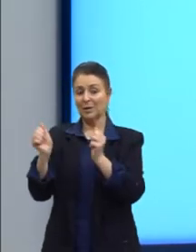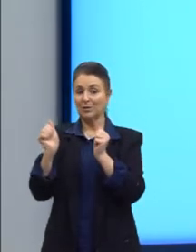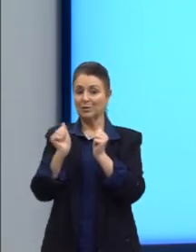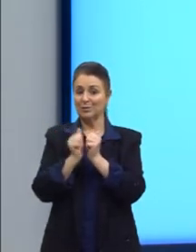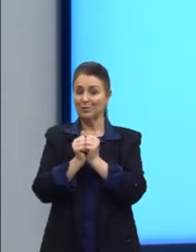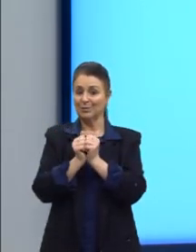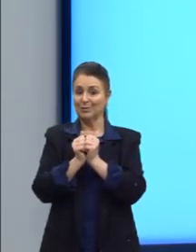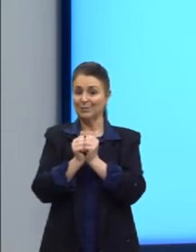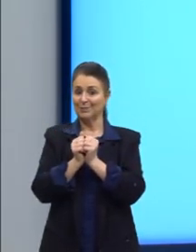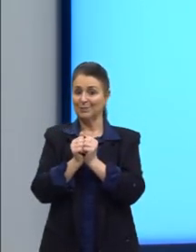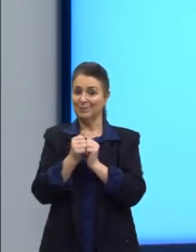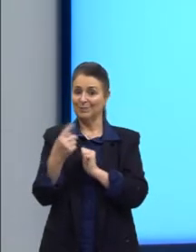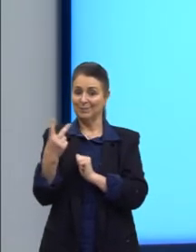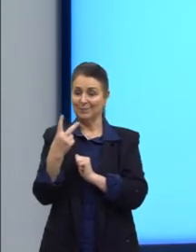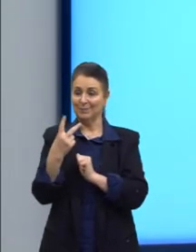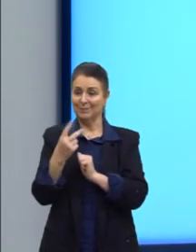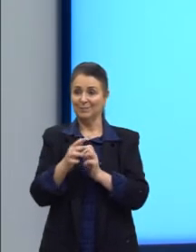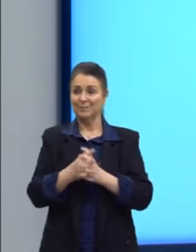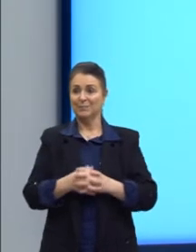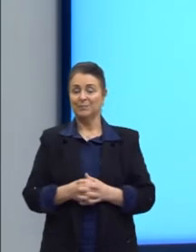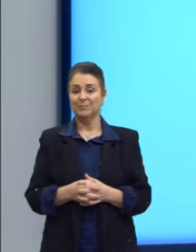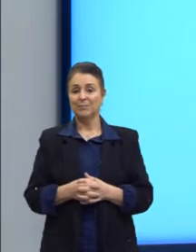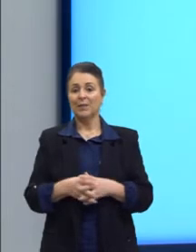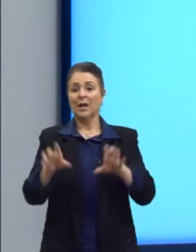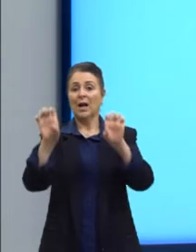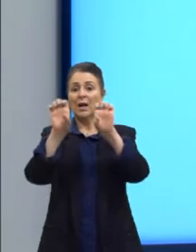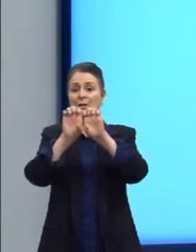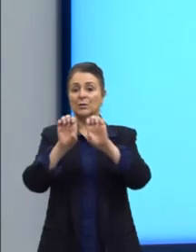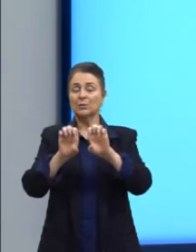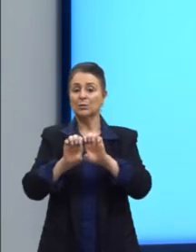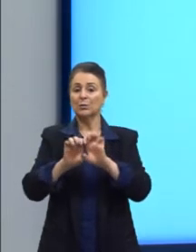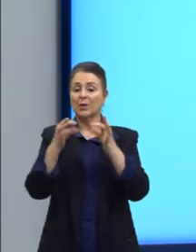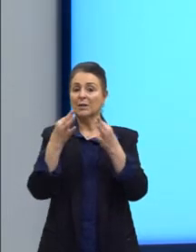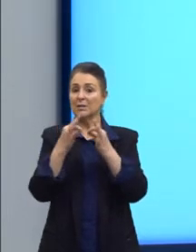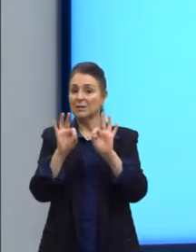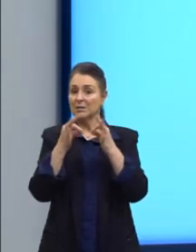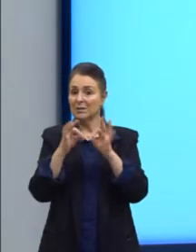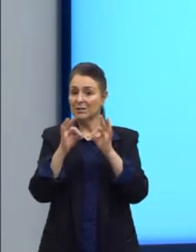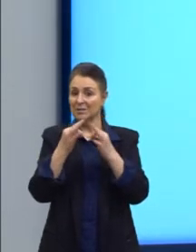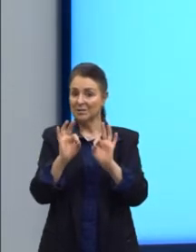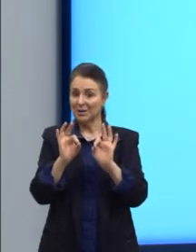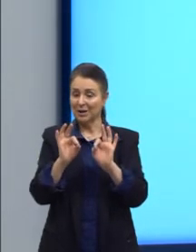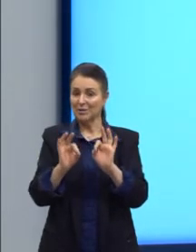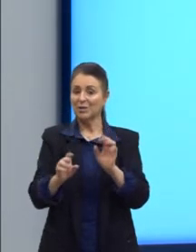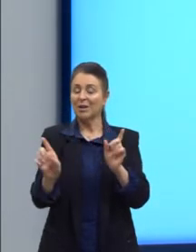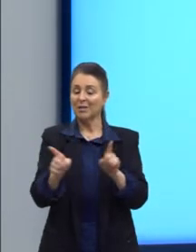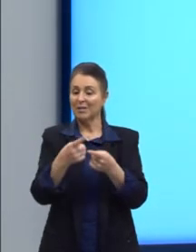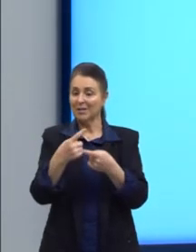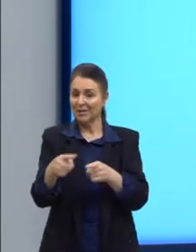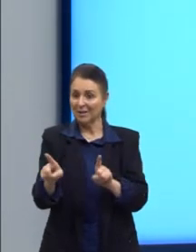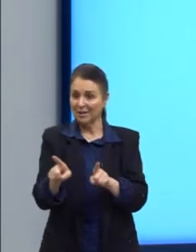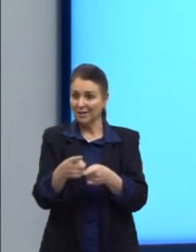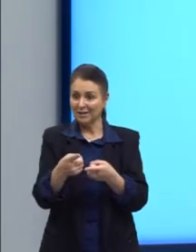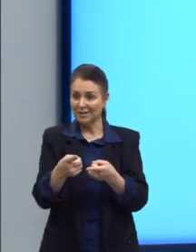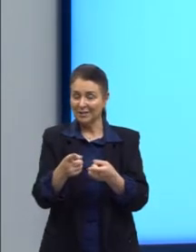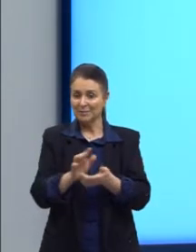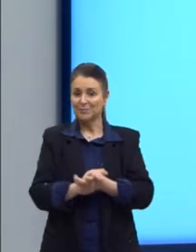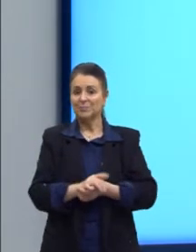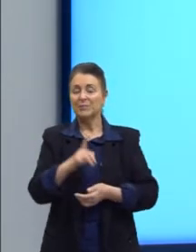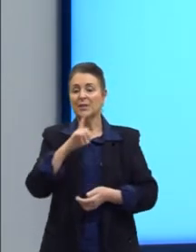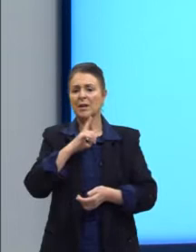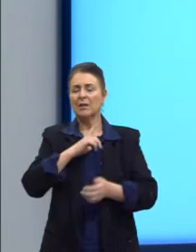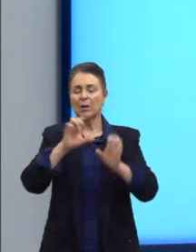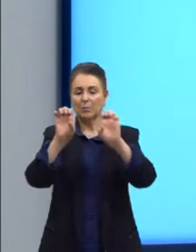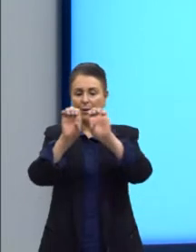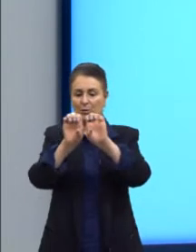na é sobre a nossa estrutura sintática e dessa nossa canção a gente